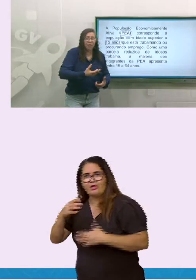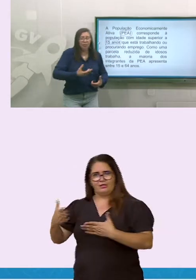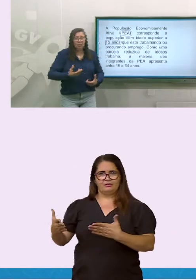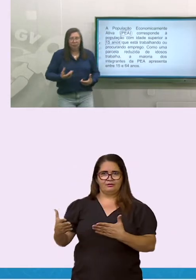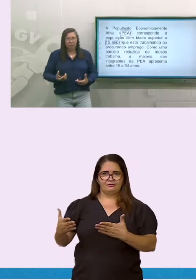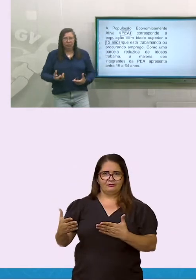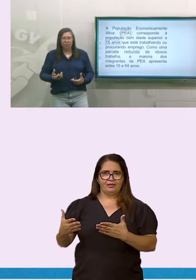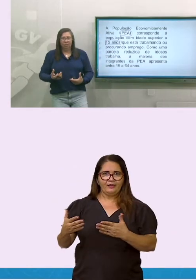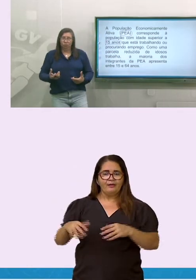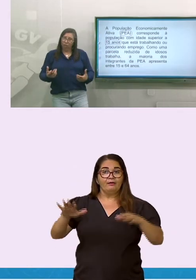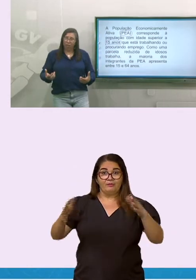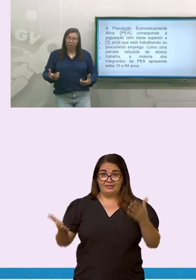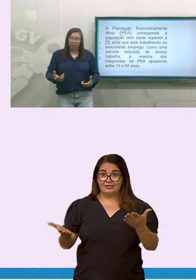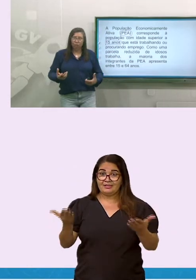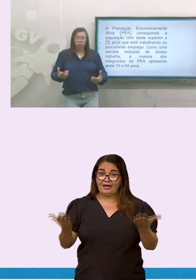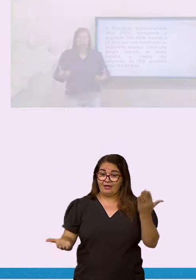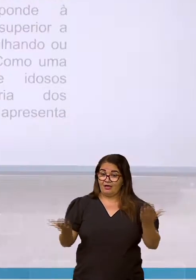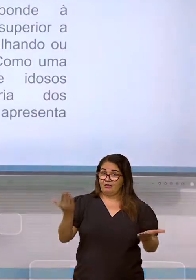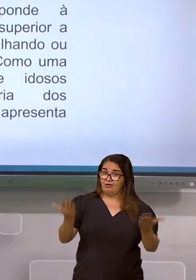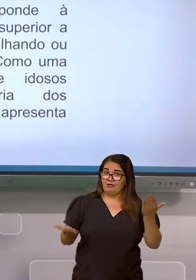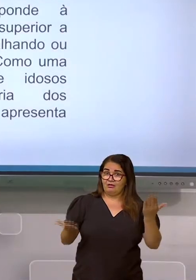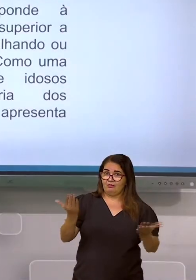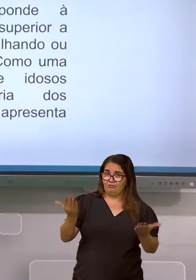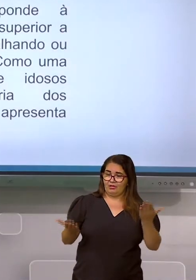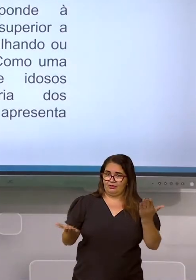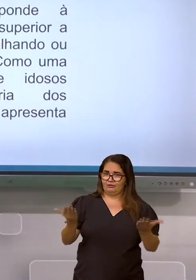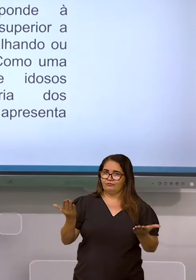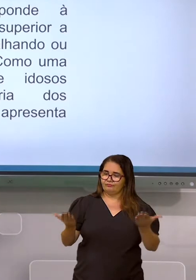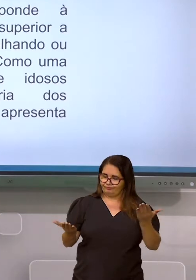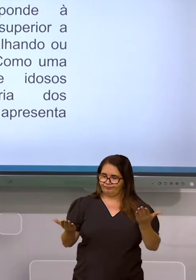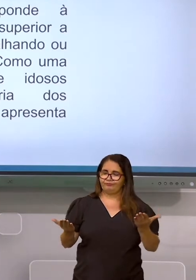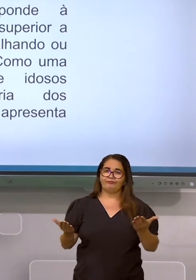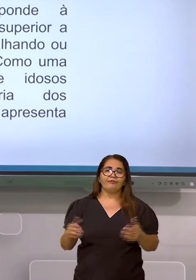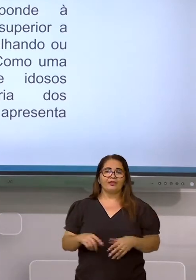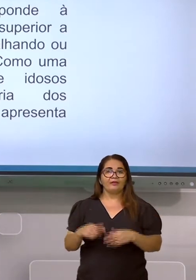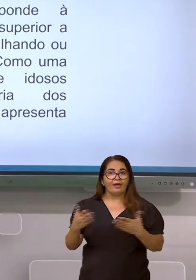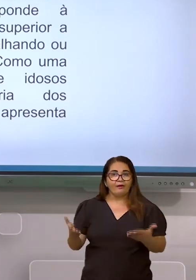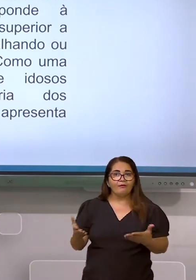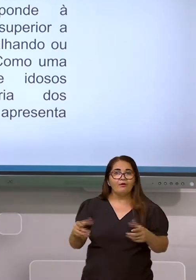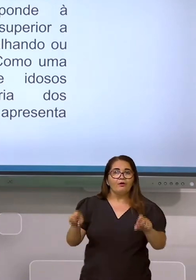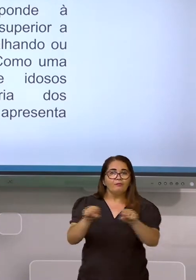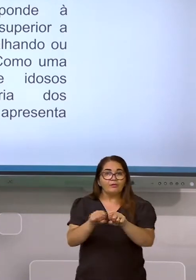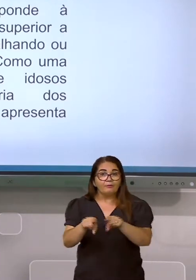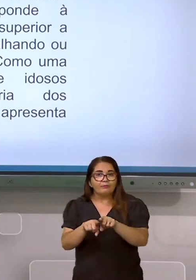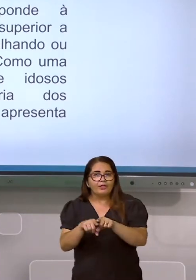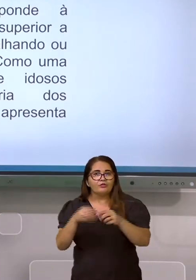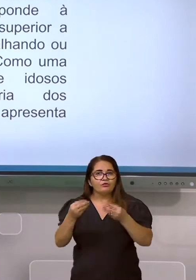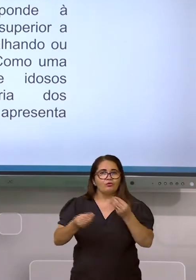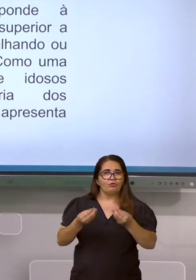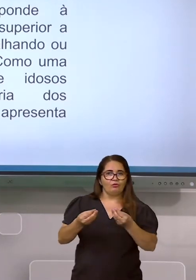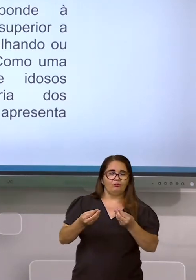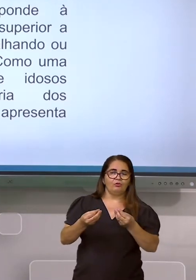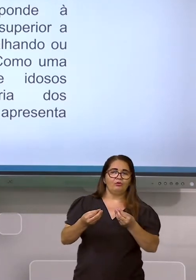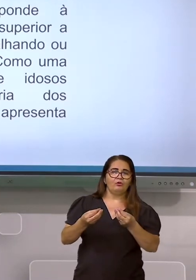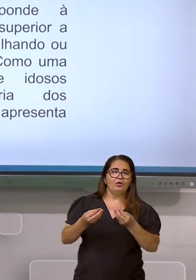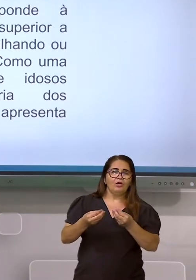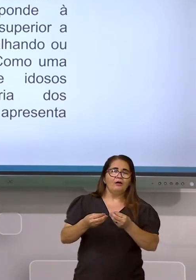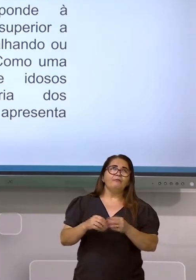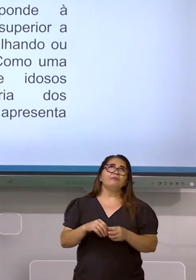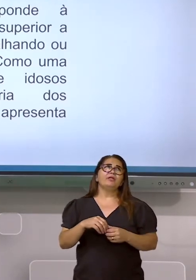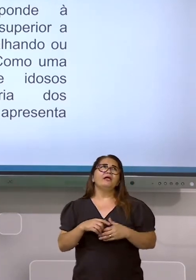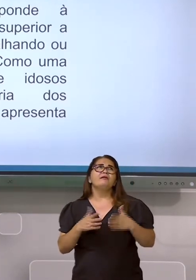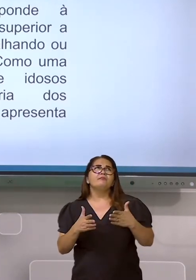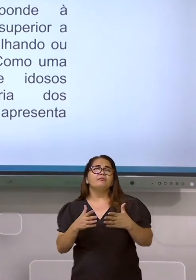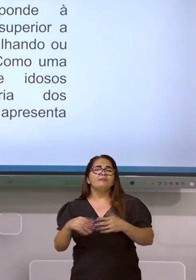de habitantes de um determinado lugar ou do país que tem de 15